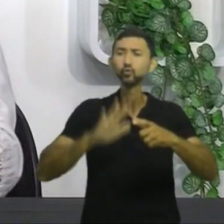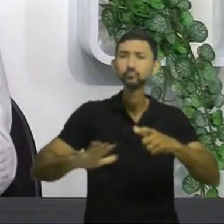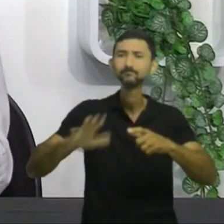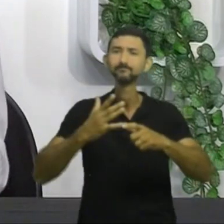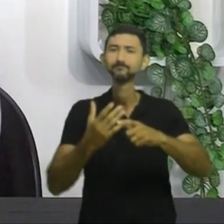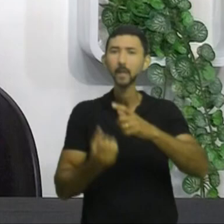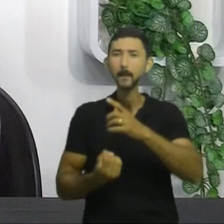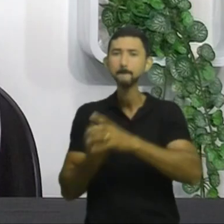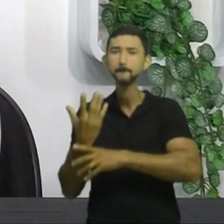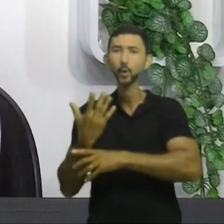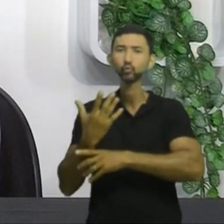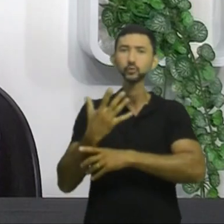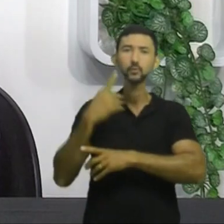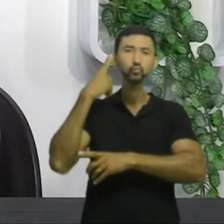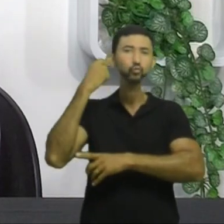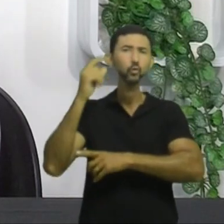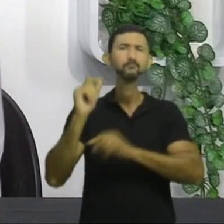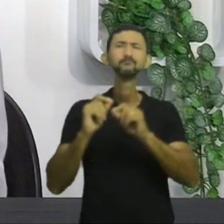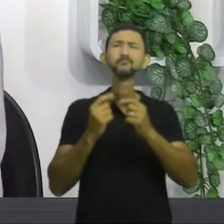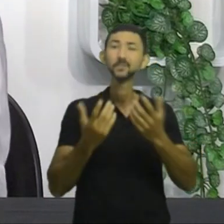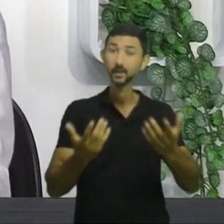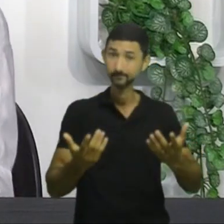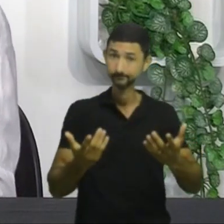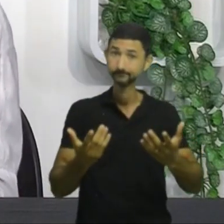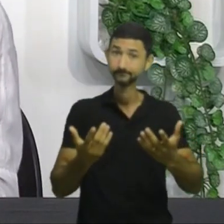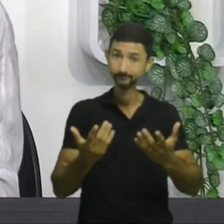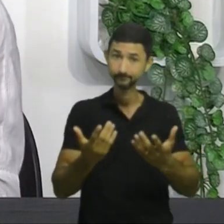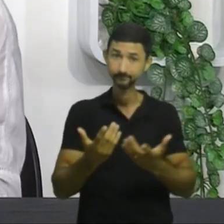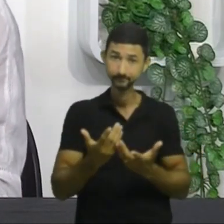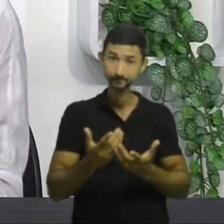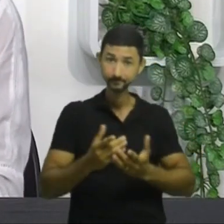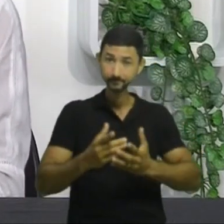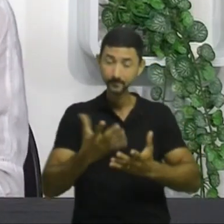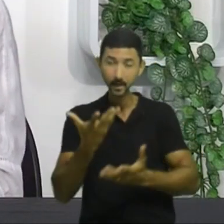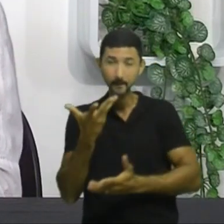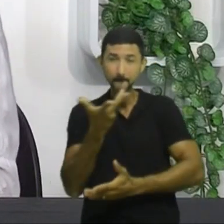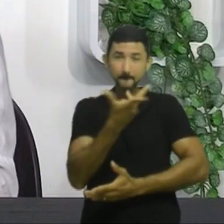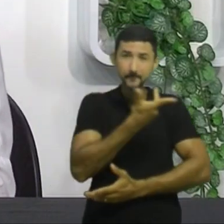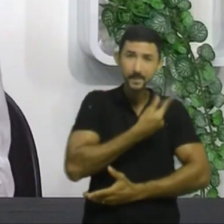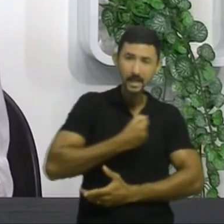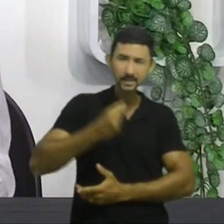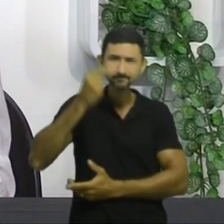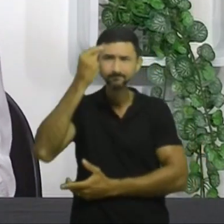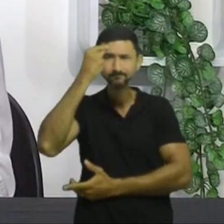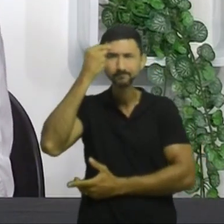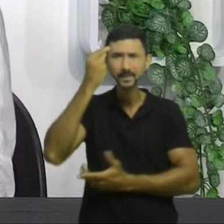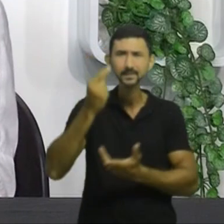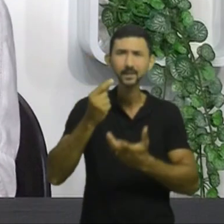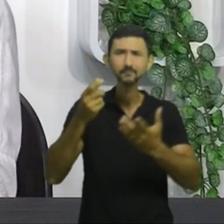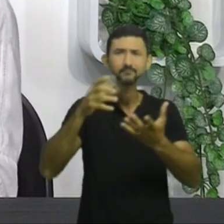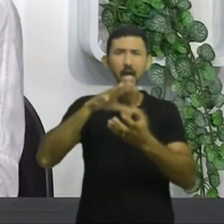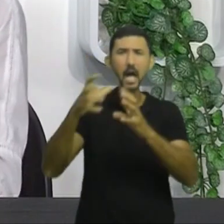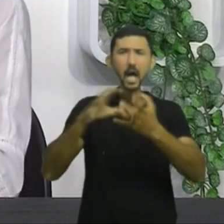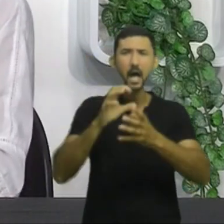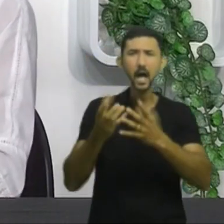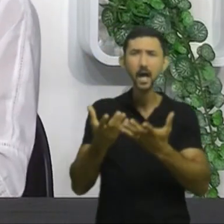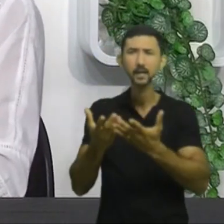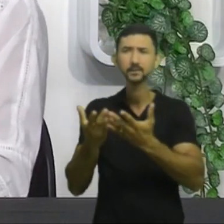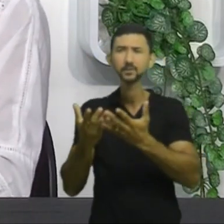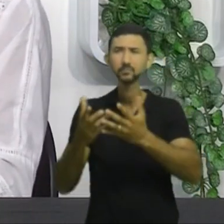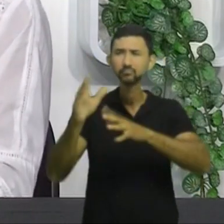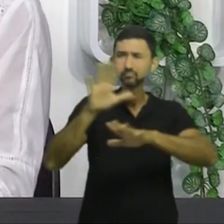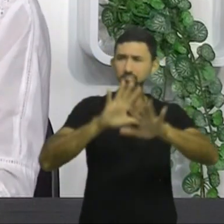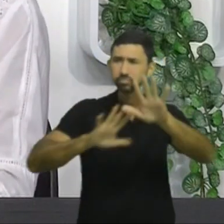na produção desses sons, né? Então essa é a riqueza dessa reflexão que a arte faz com a gente,